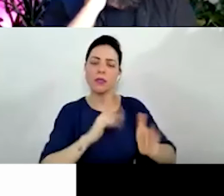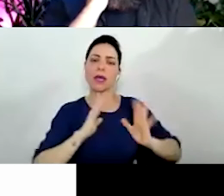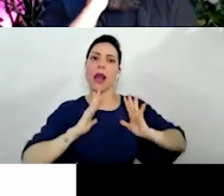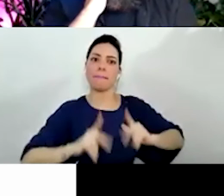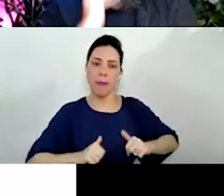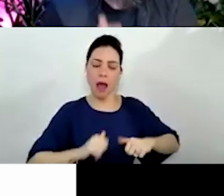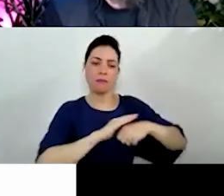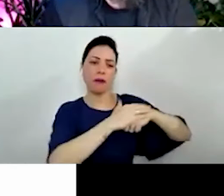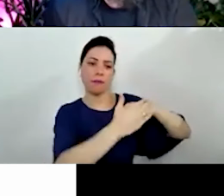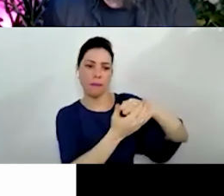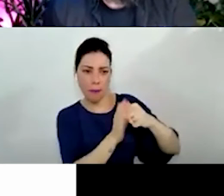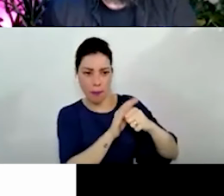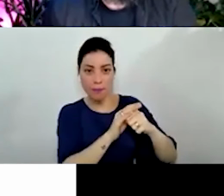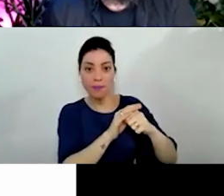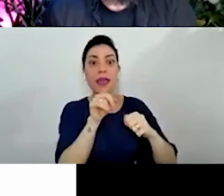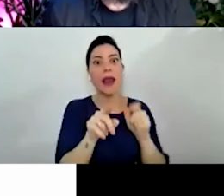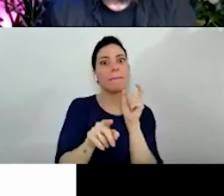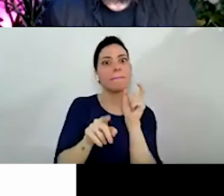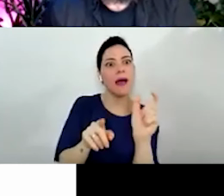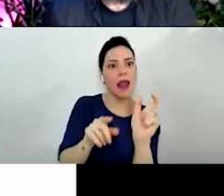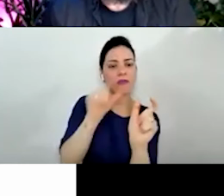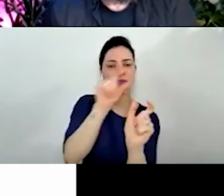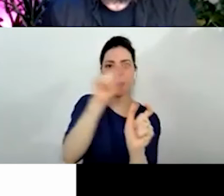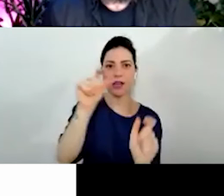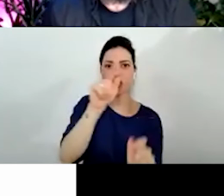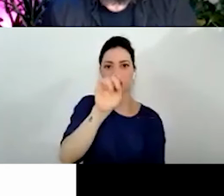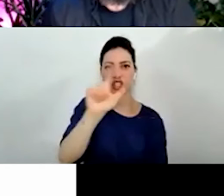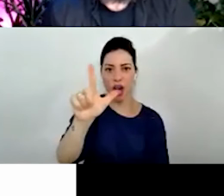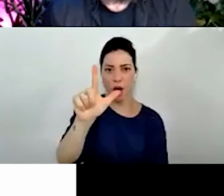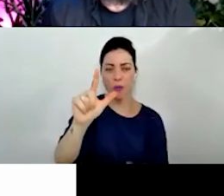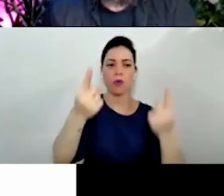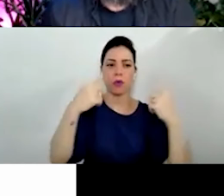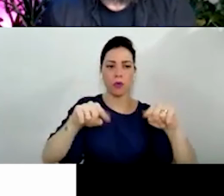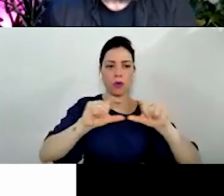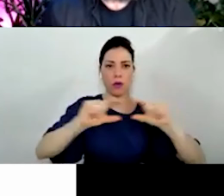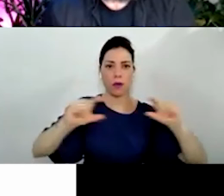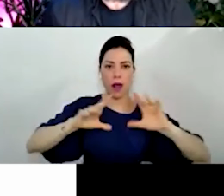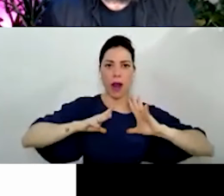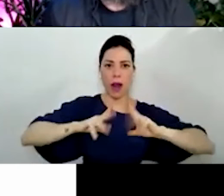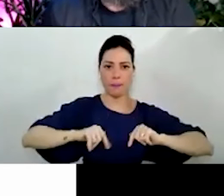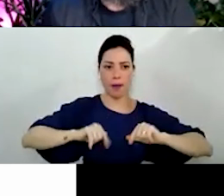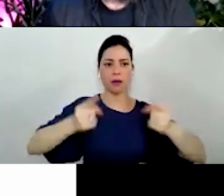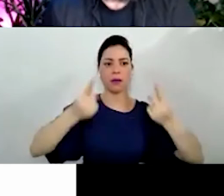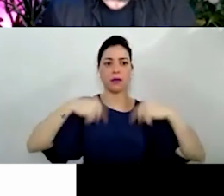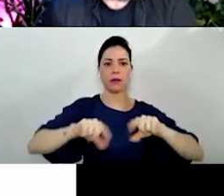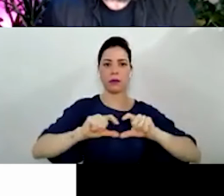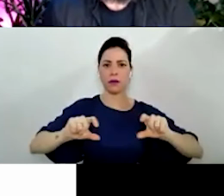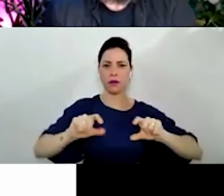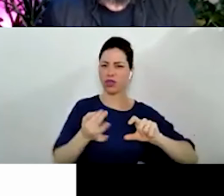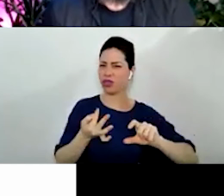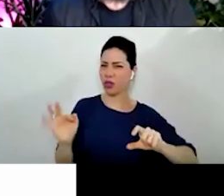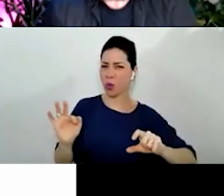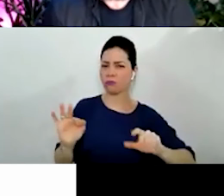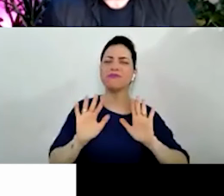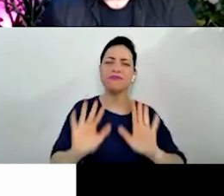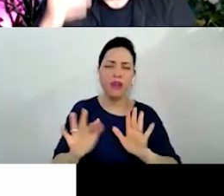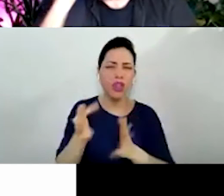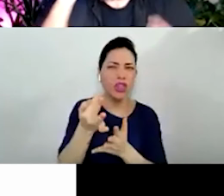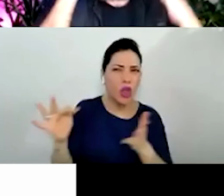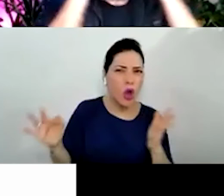das sílabas e ficou gel a primeira linha limpa na segunda linha e dor ou seja Será que ela tá querendo limpar as dores dos